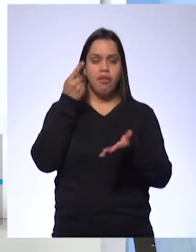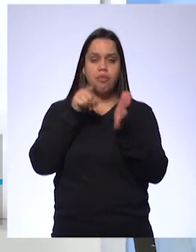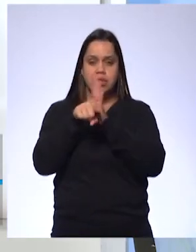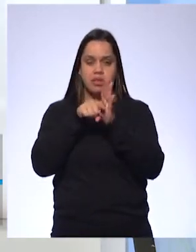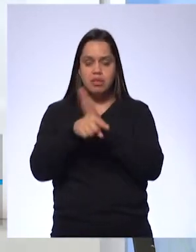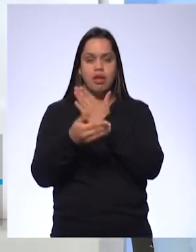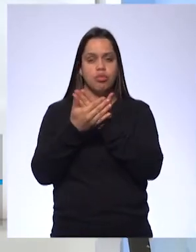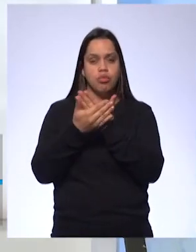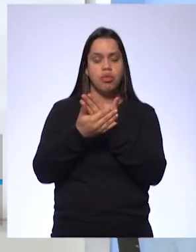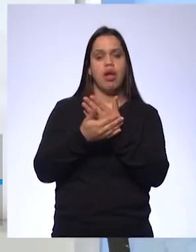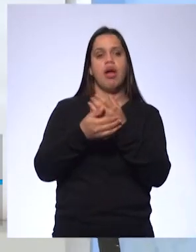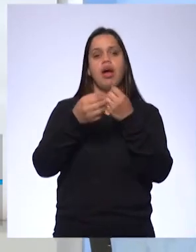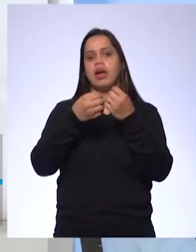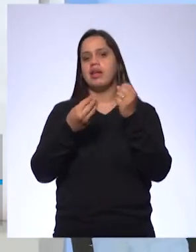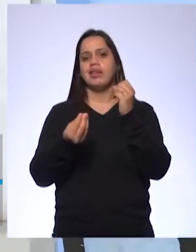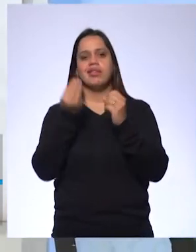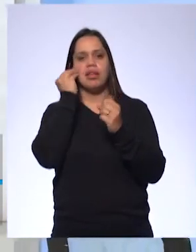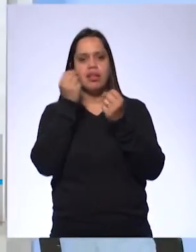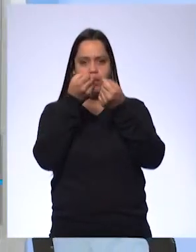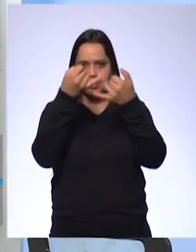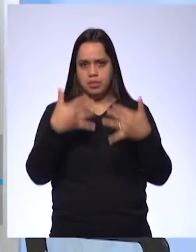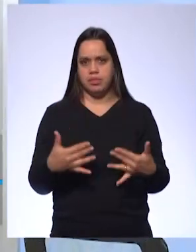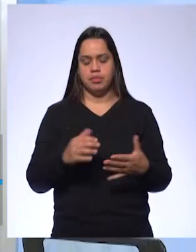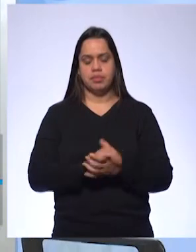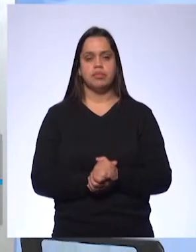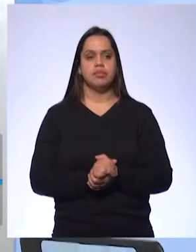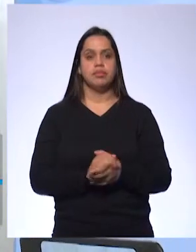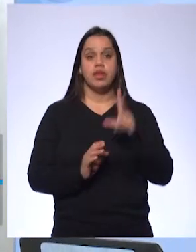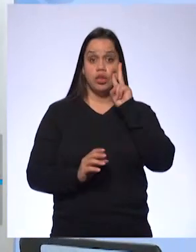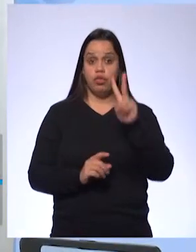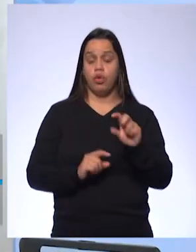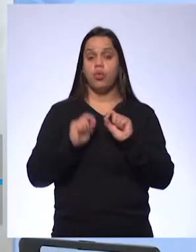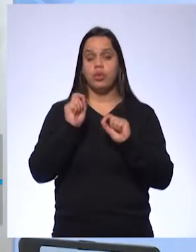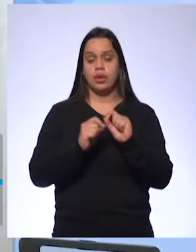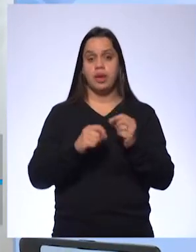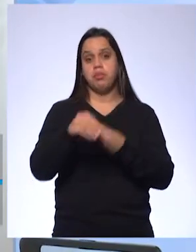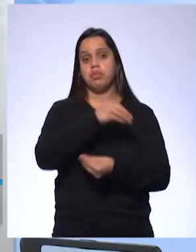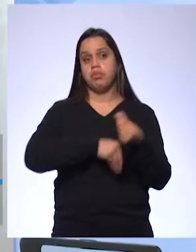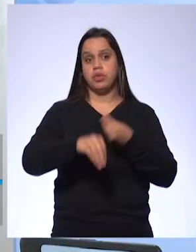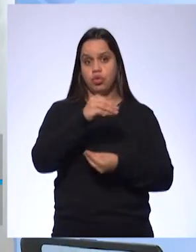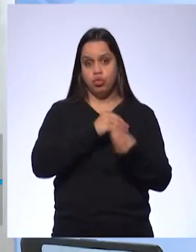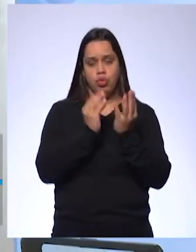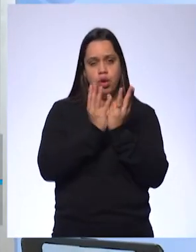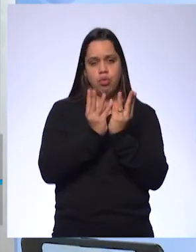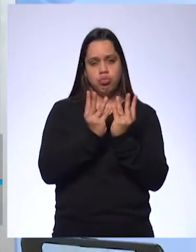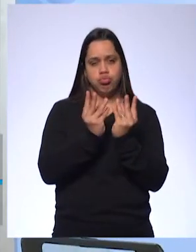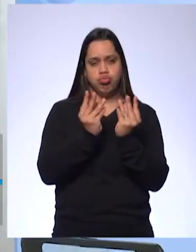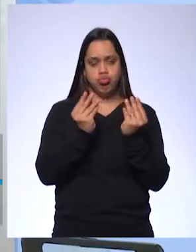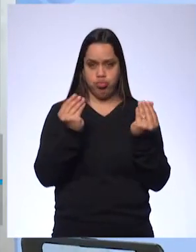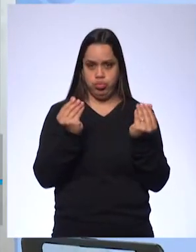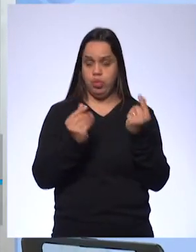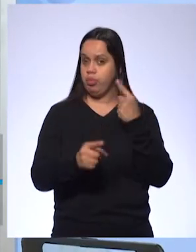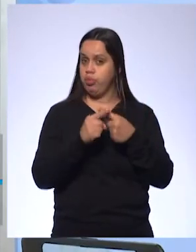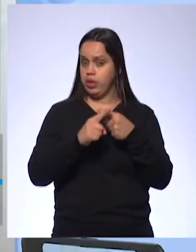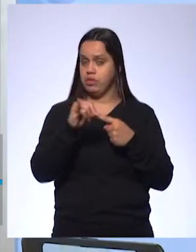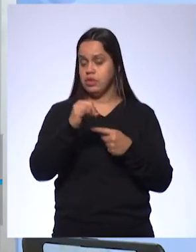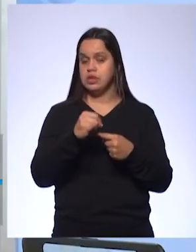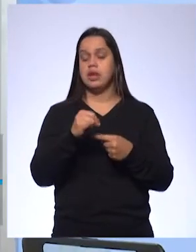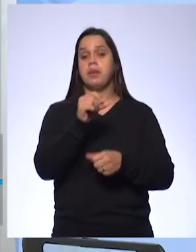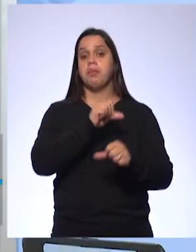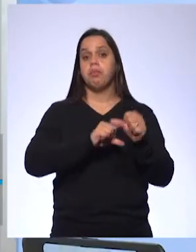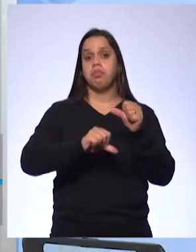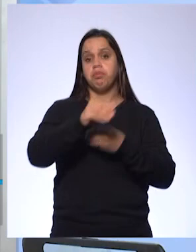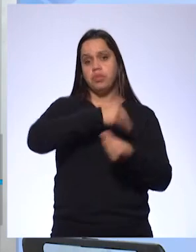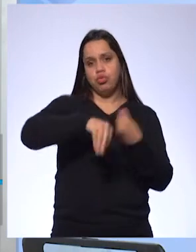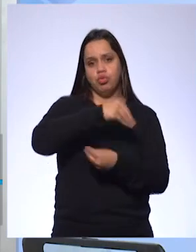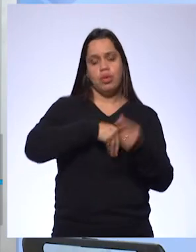tudo mais. Bom, a gente viu aí a mistura heterogênea, na verdade a gente viu a homogênea, porque se você misturar